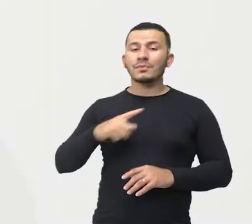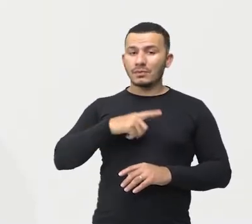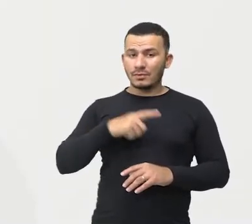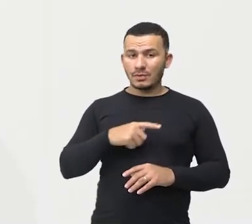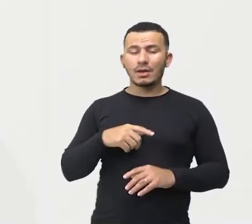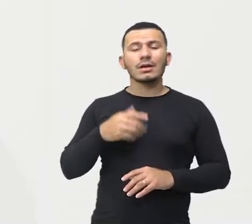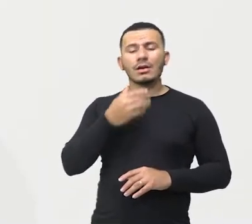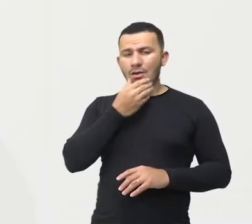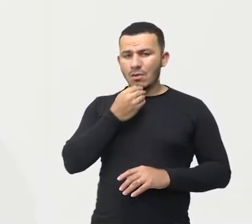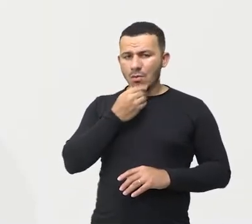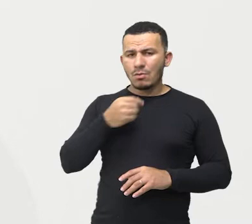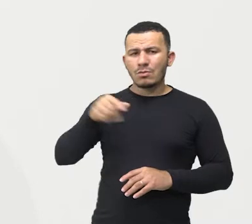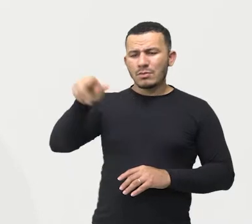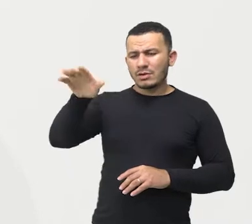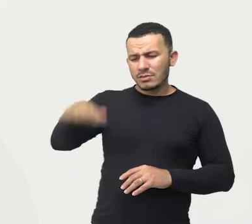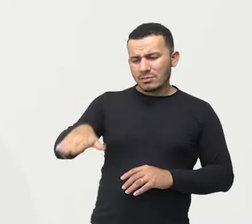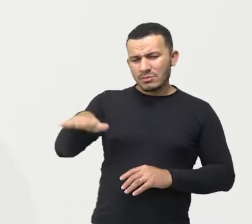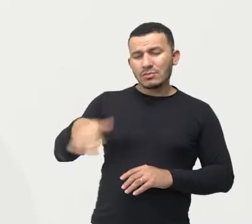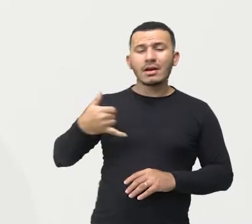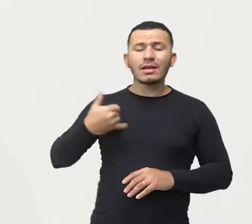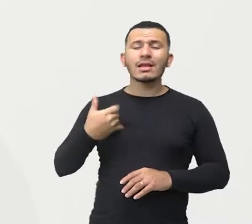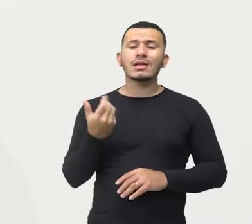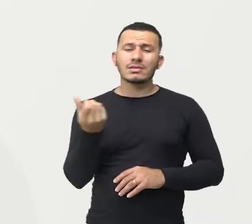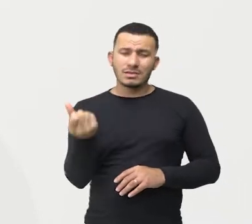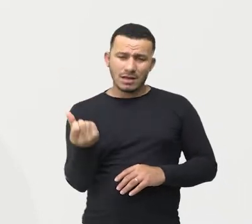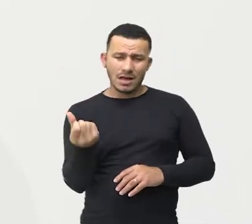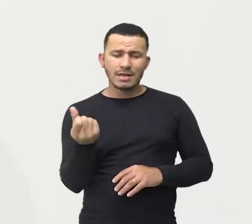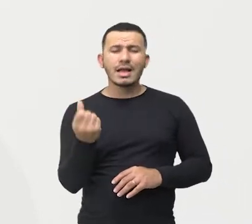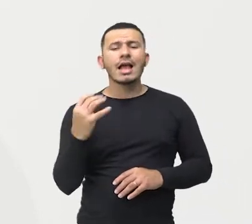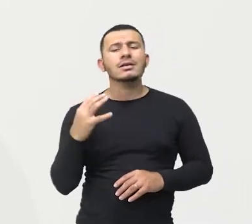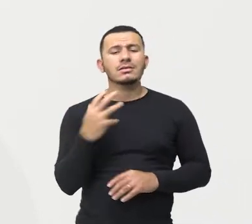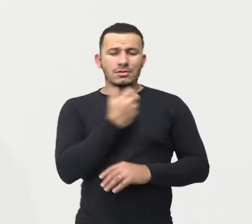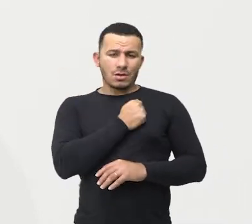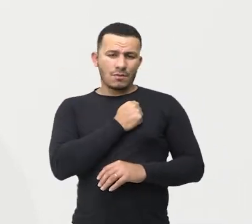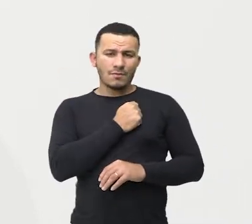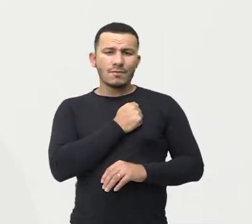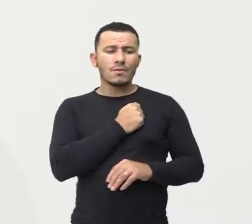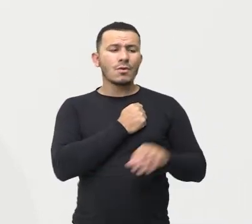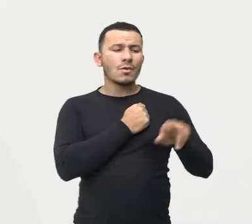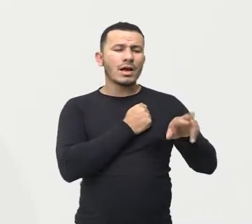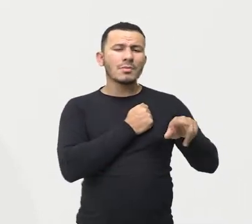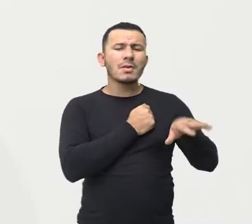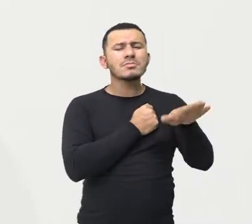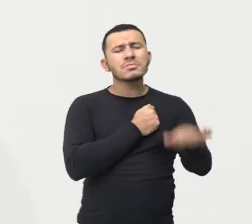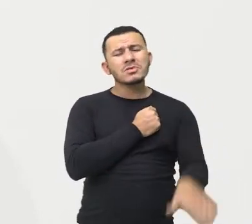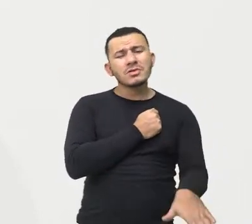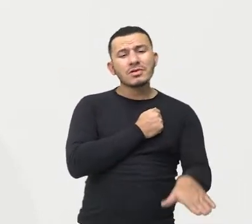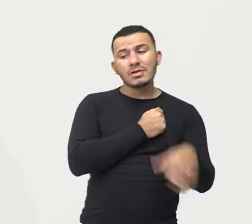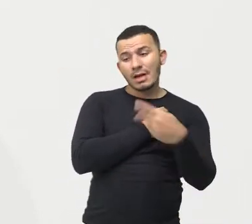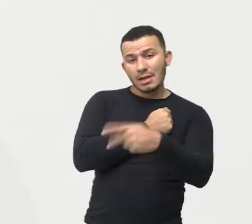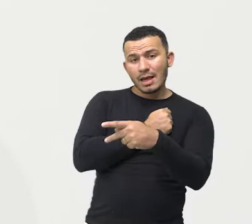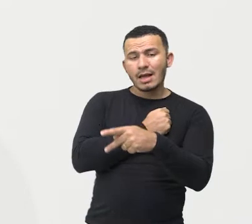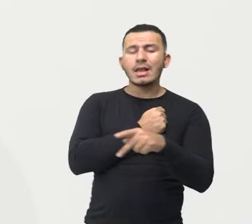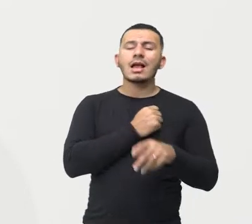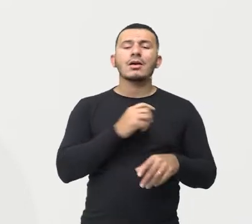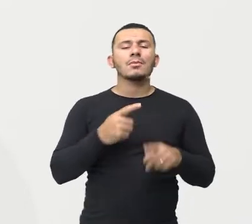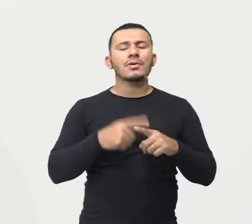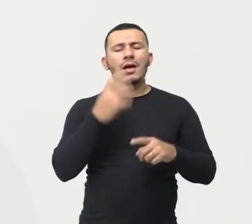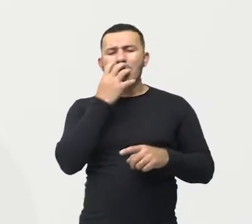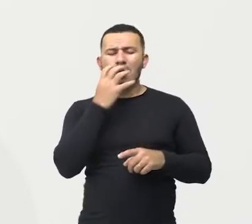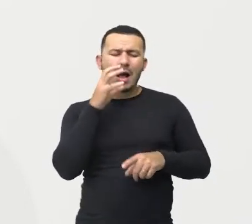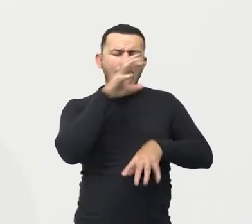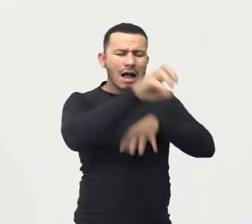Bryder Walker, de 6 anos de idade, salvou a irmã mais nova de um ataque de